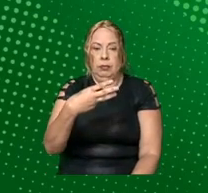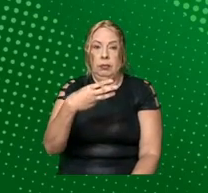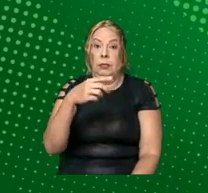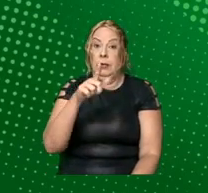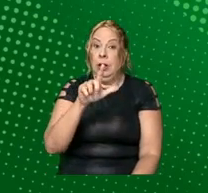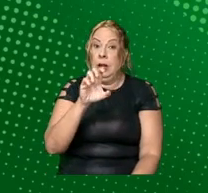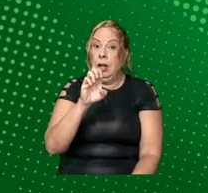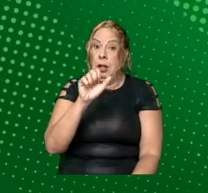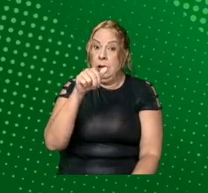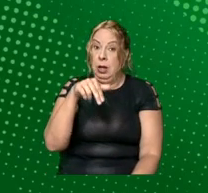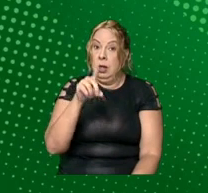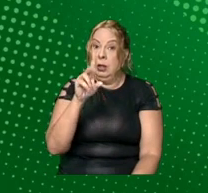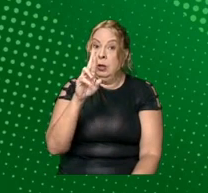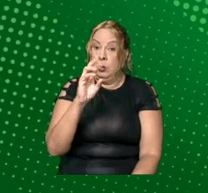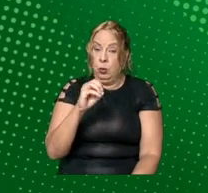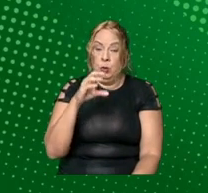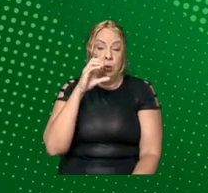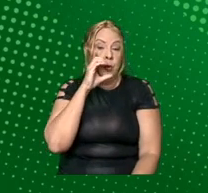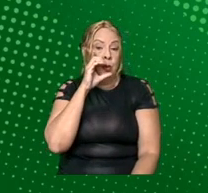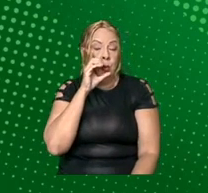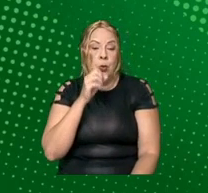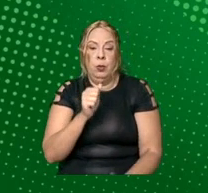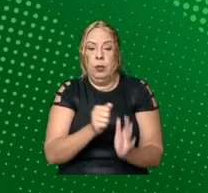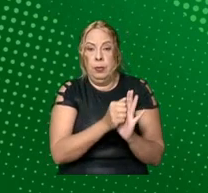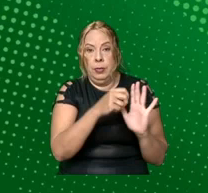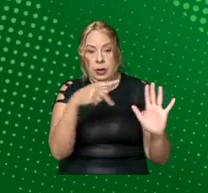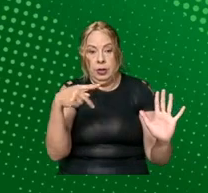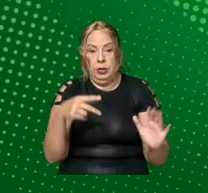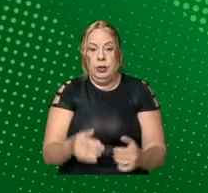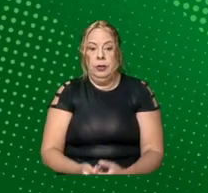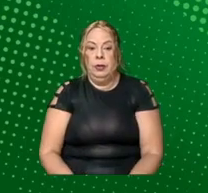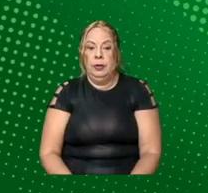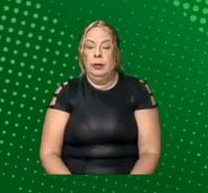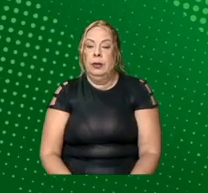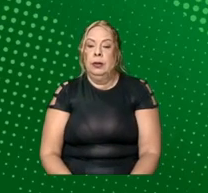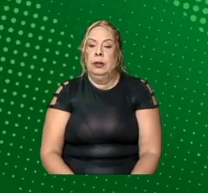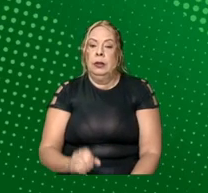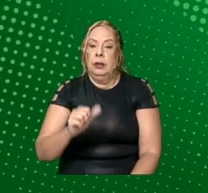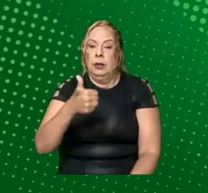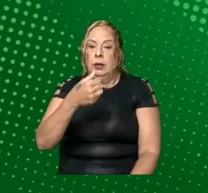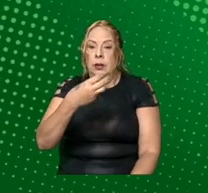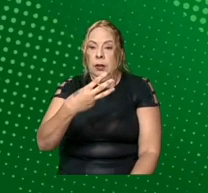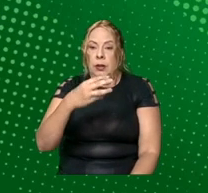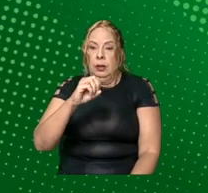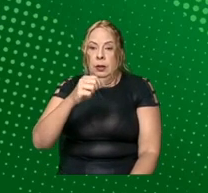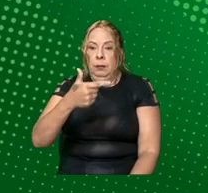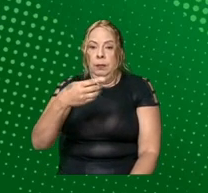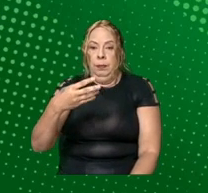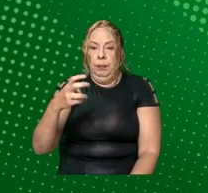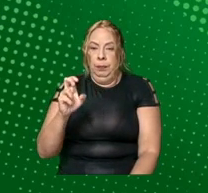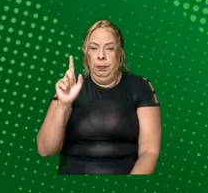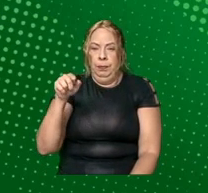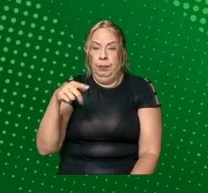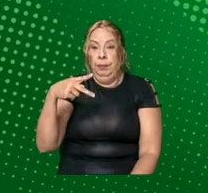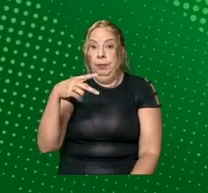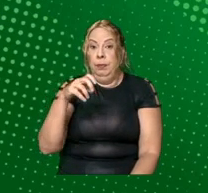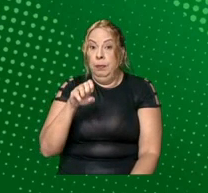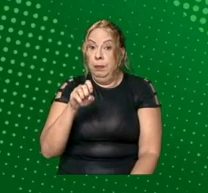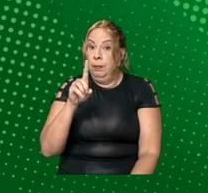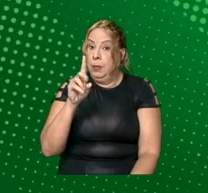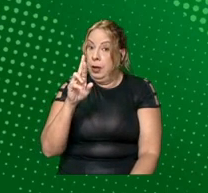570703, Leandro de Socorro, pelo aplicativo. Vamos lá, girando. 130245, Pedro de